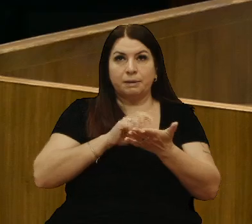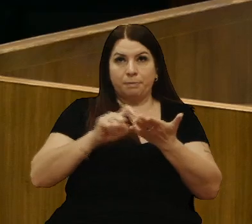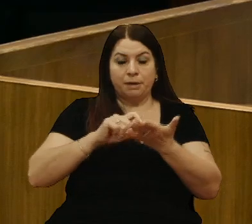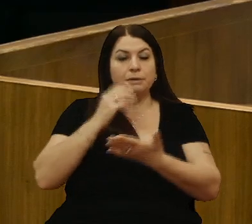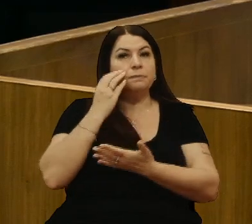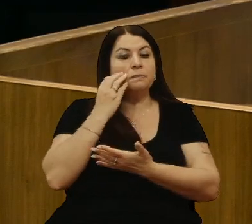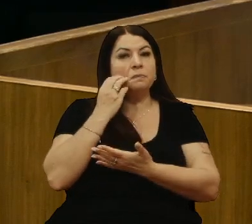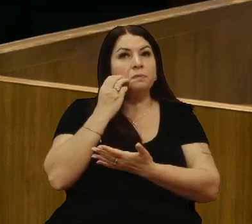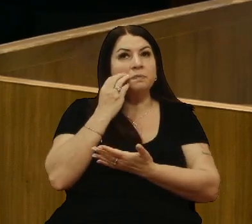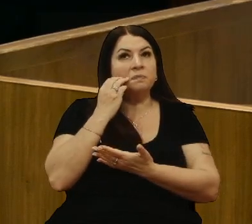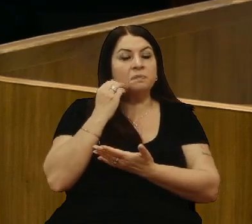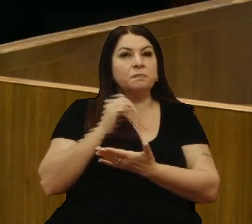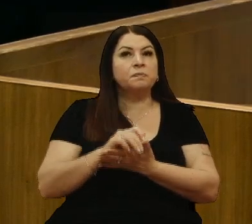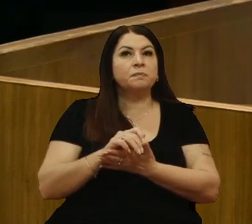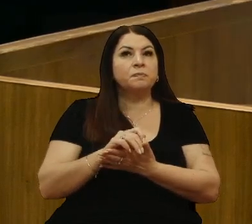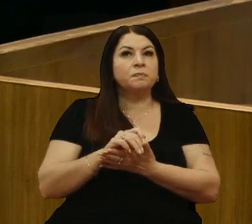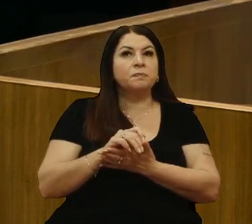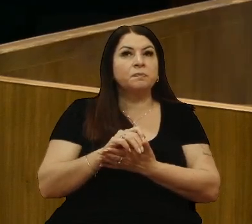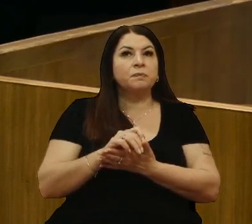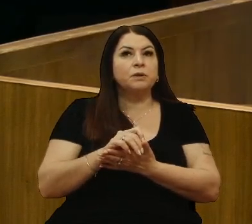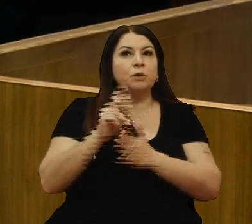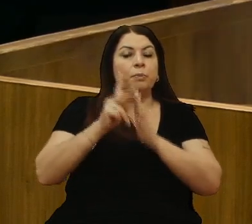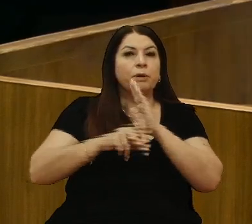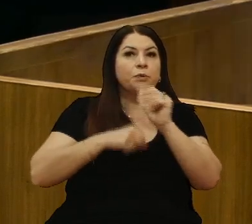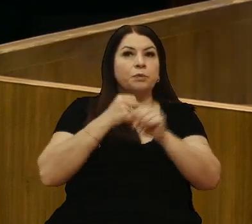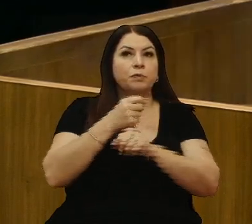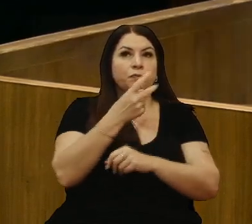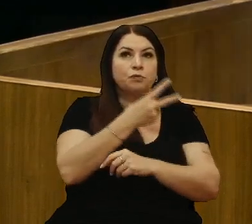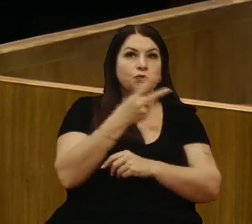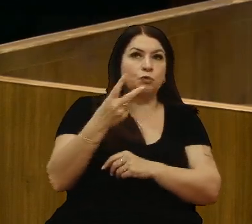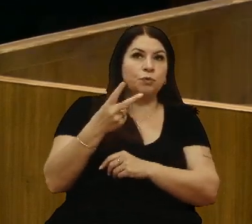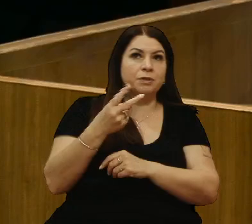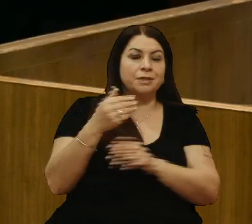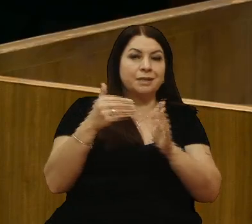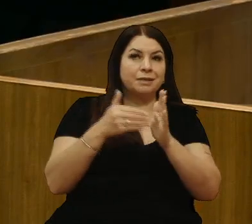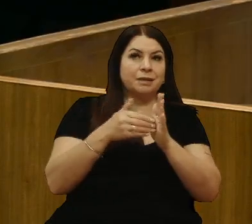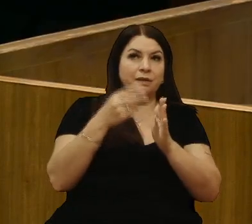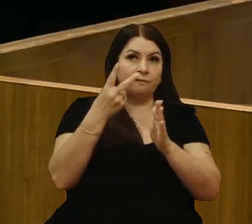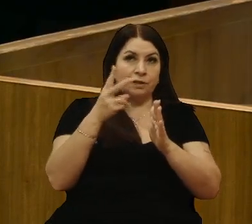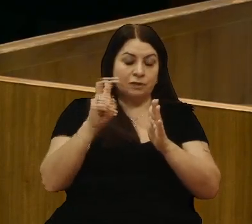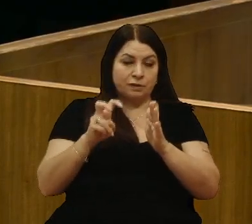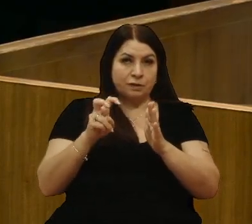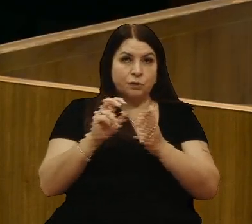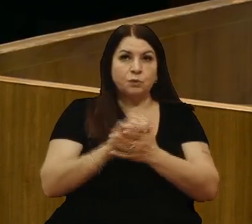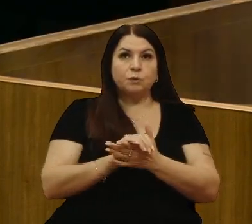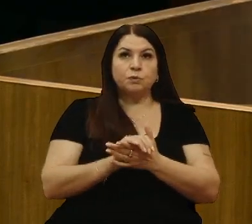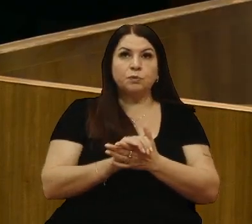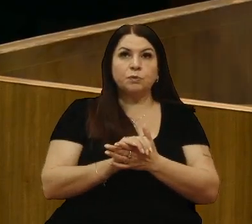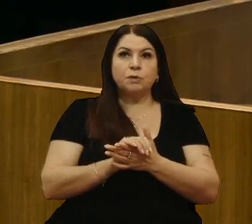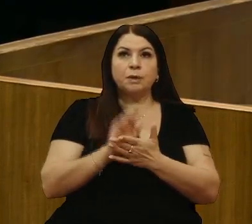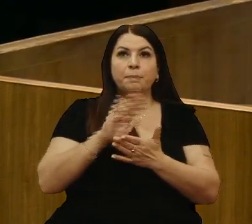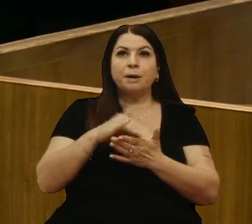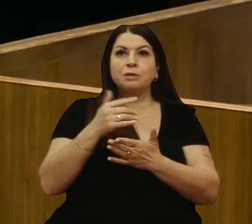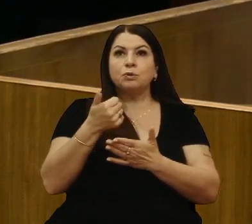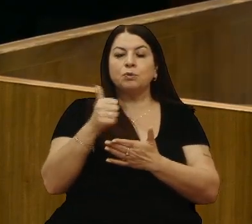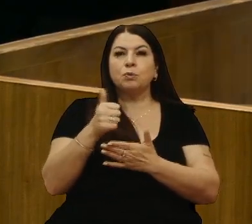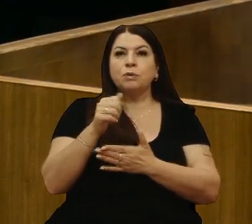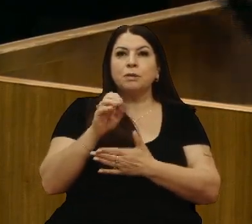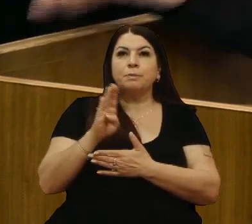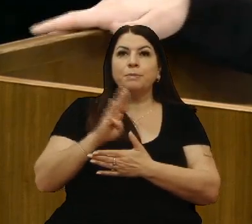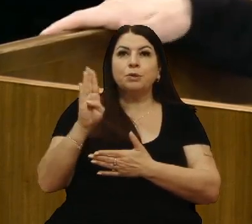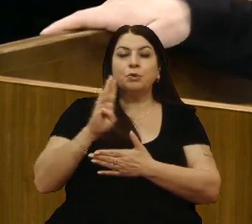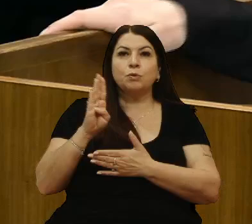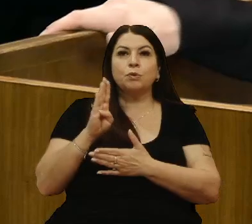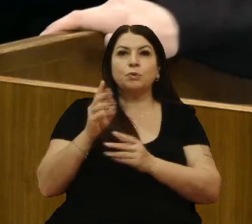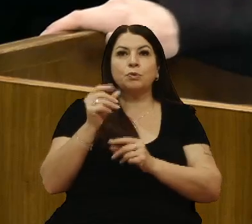que o plano plurianual de 22 até 25 tem mais de 11 bilhões de orçamento para os